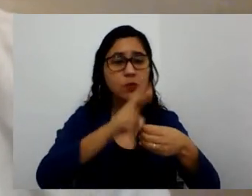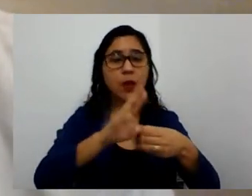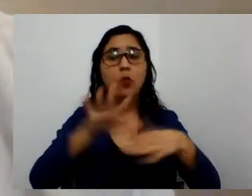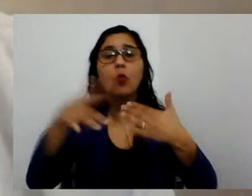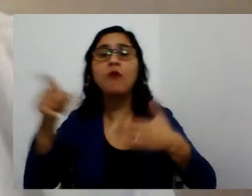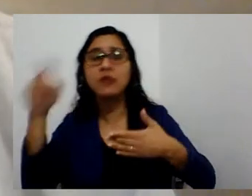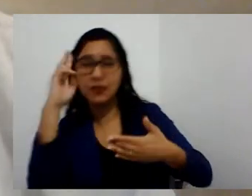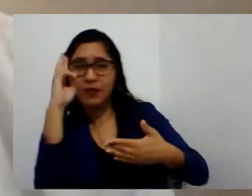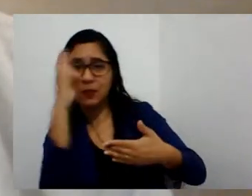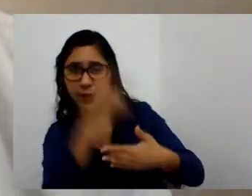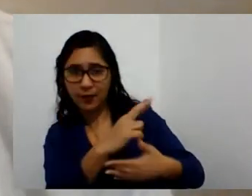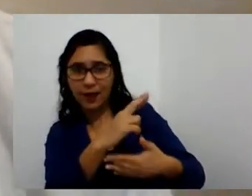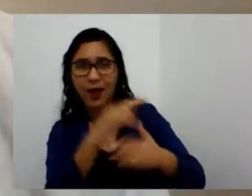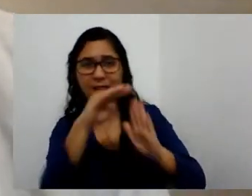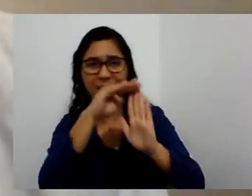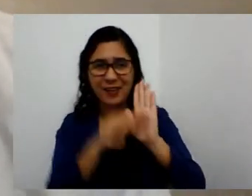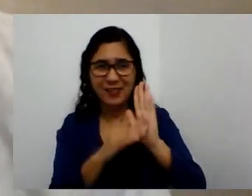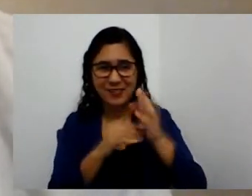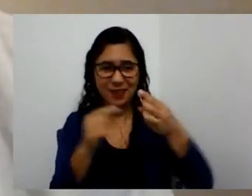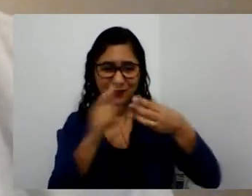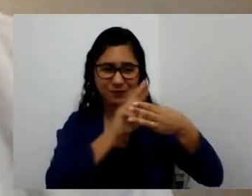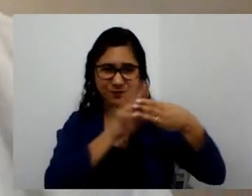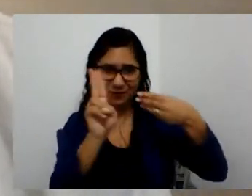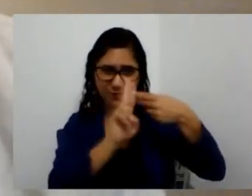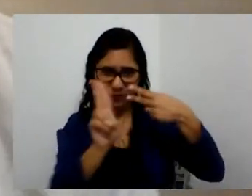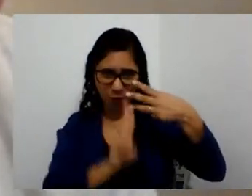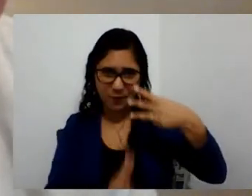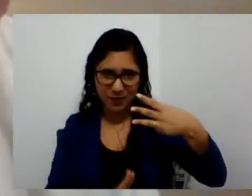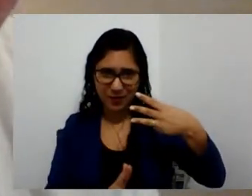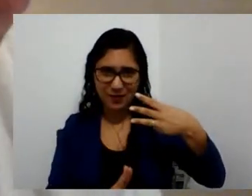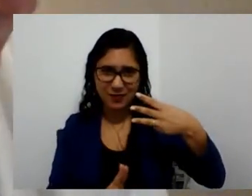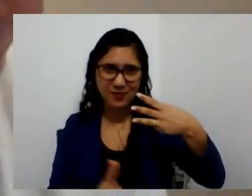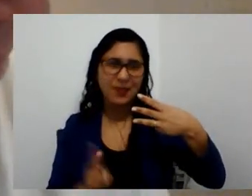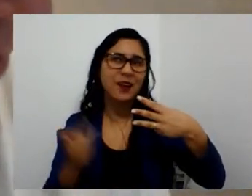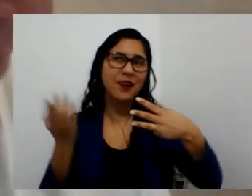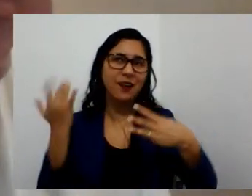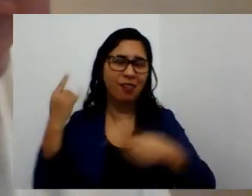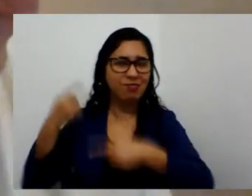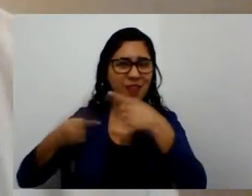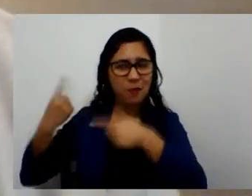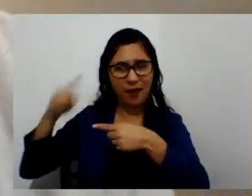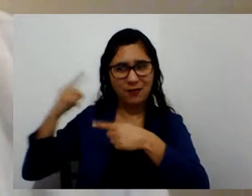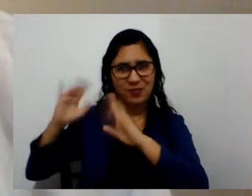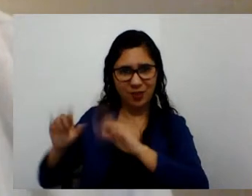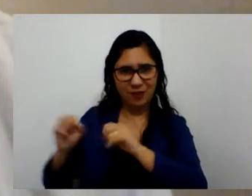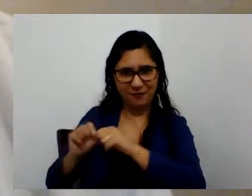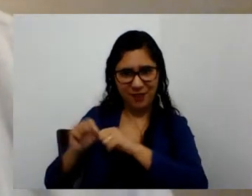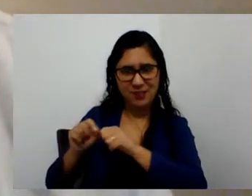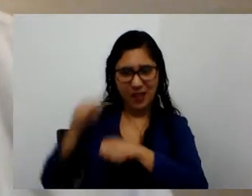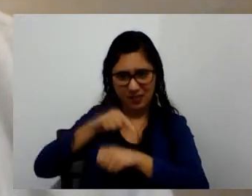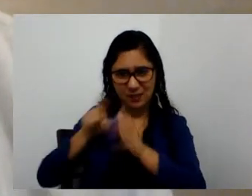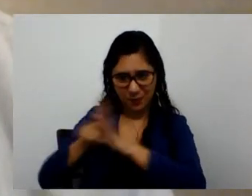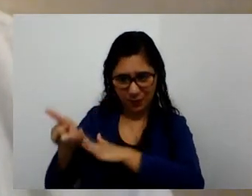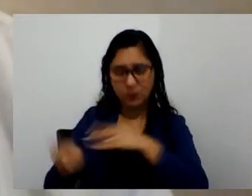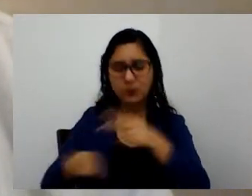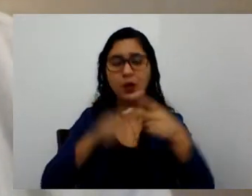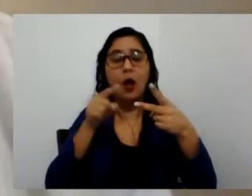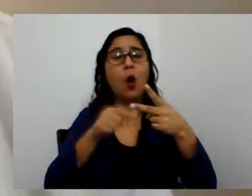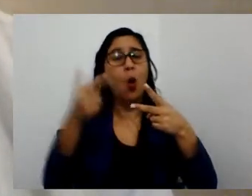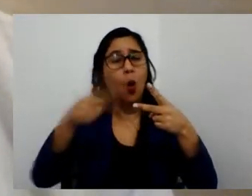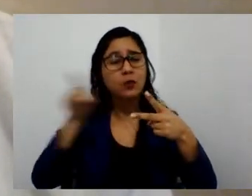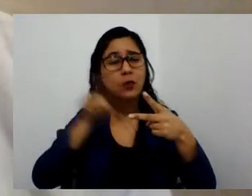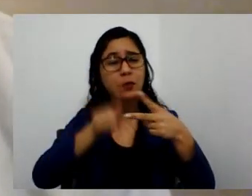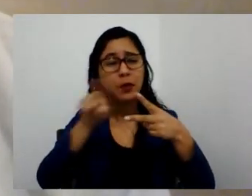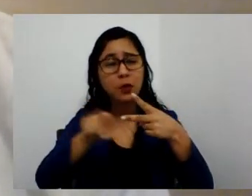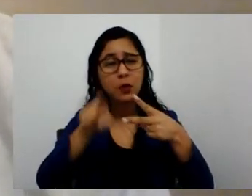das listas tríplices, que pergunta que já ocorreu no debate anterior. Outra questão muito reiterada foi